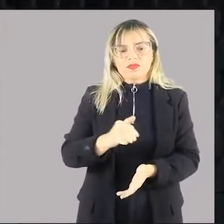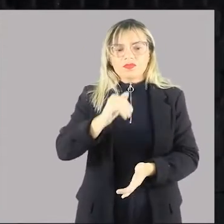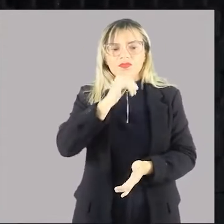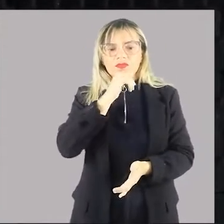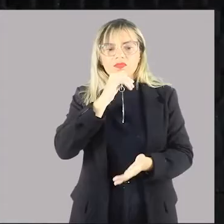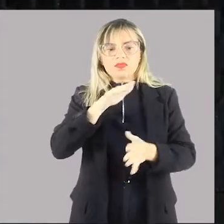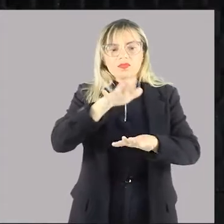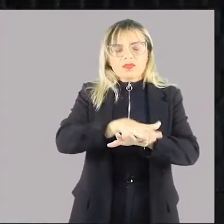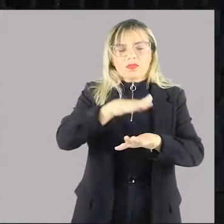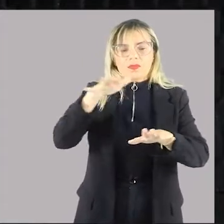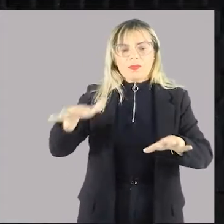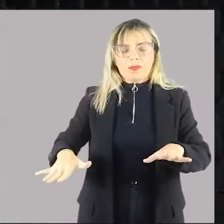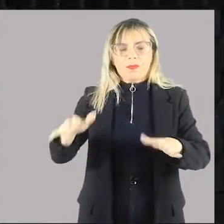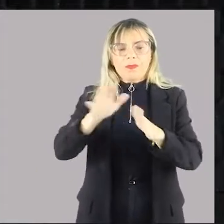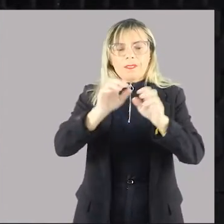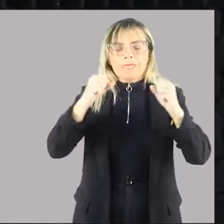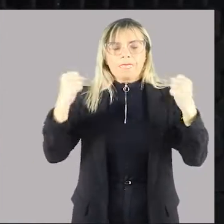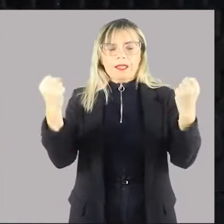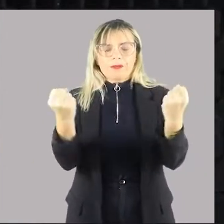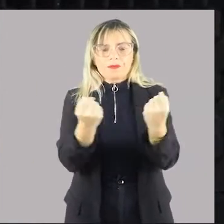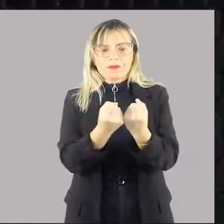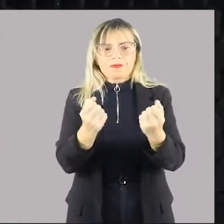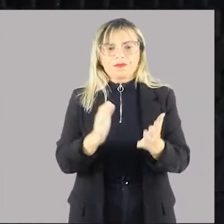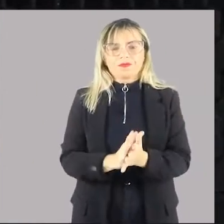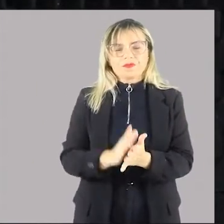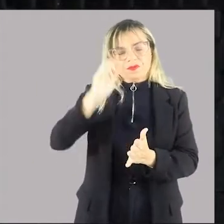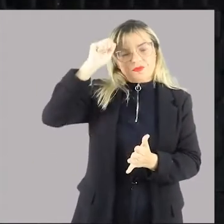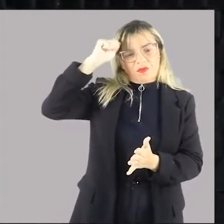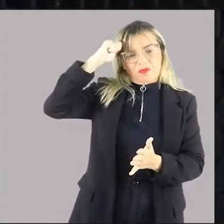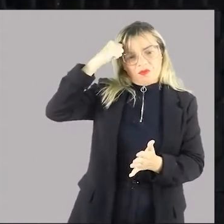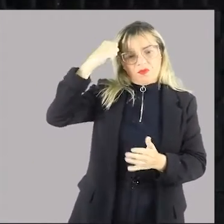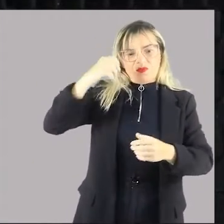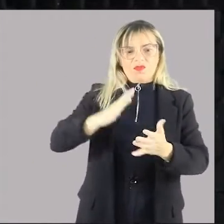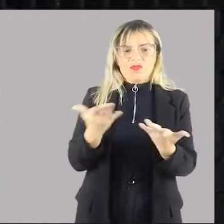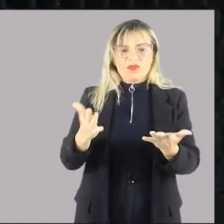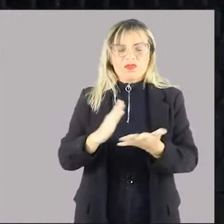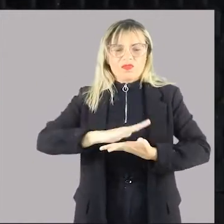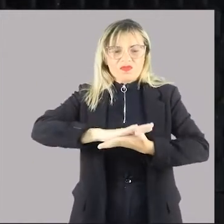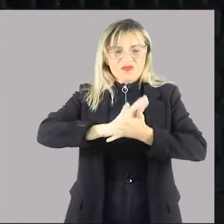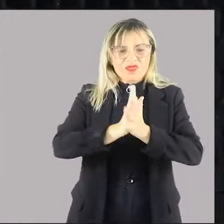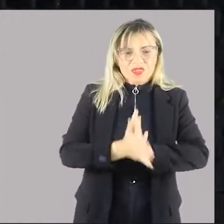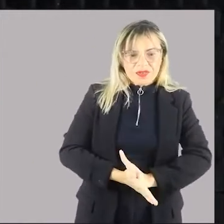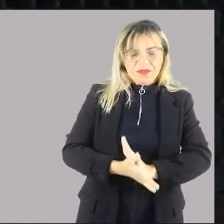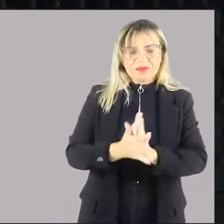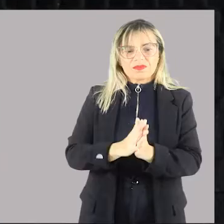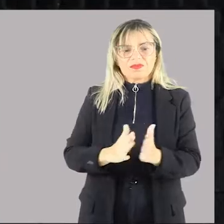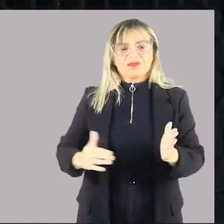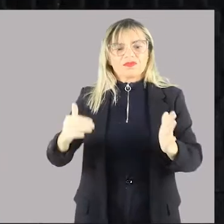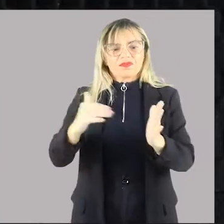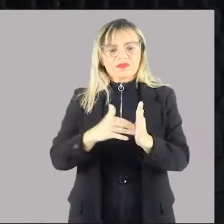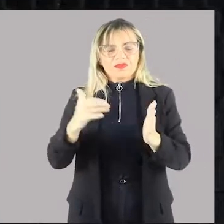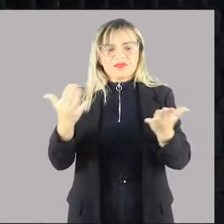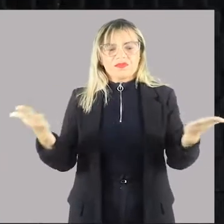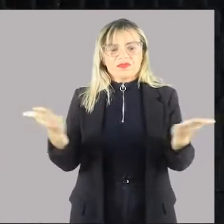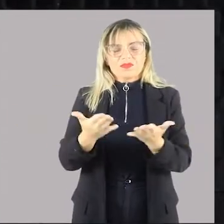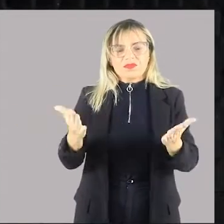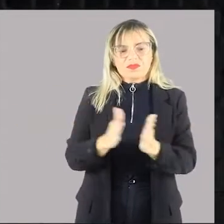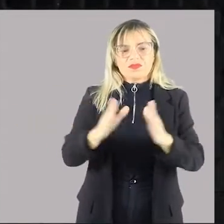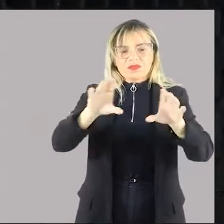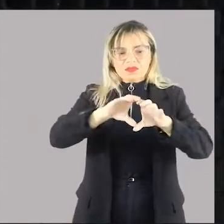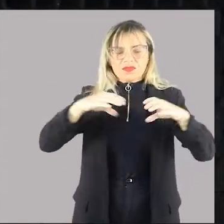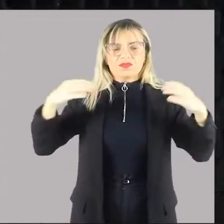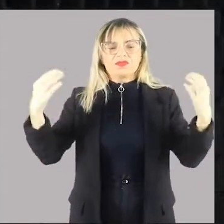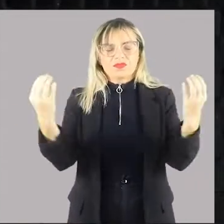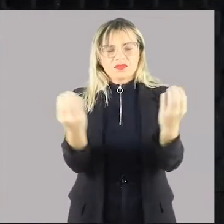exclusão social de muitos negros, até hoje, das comunidades indígenas,